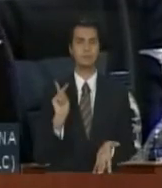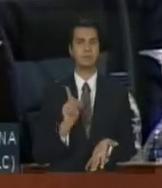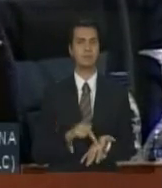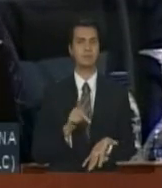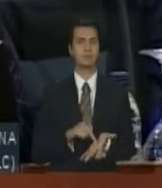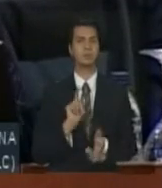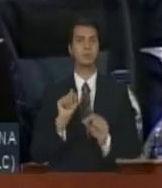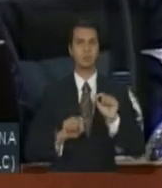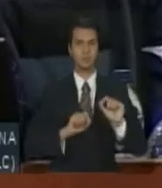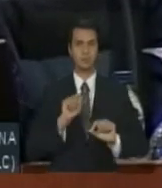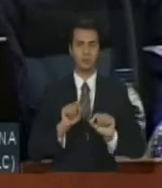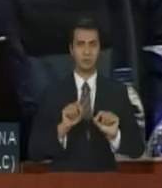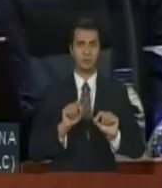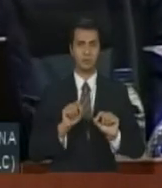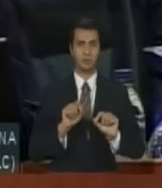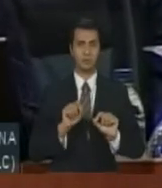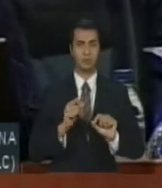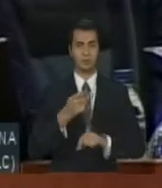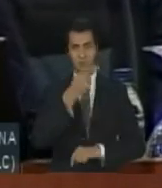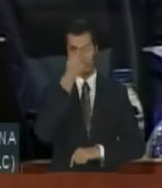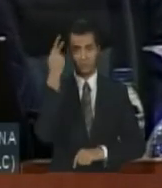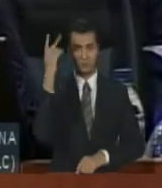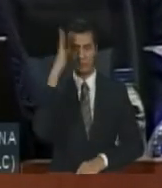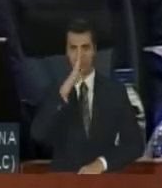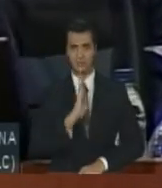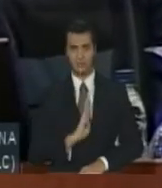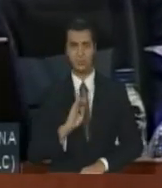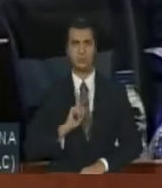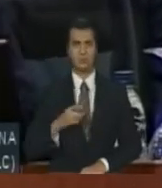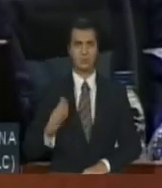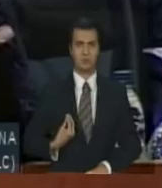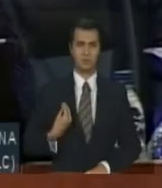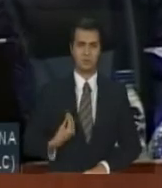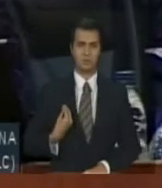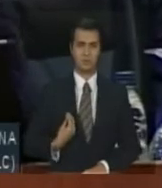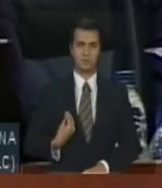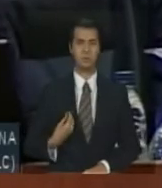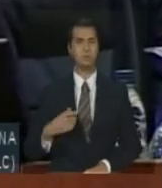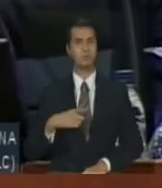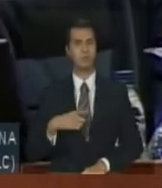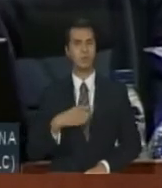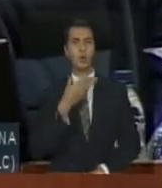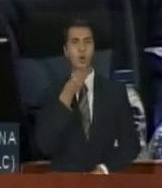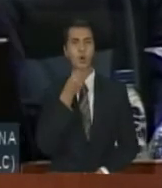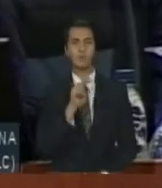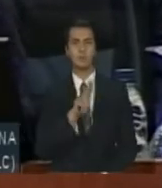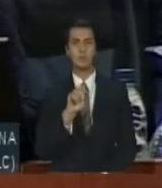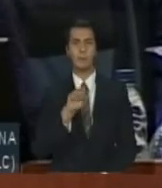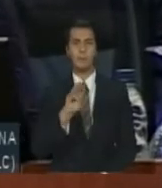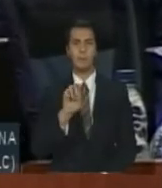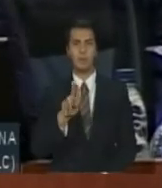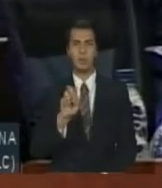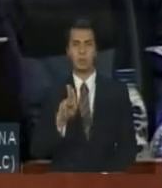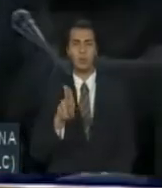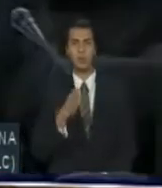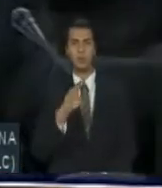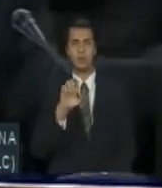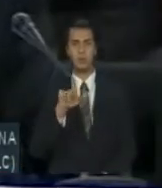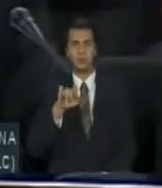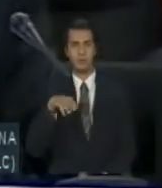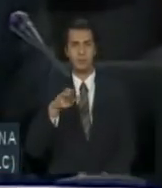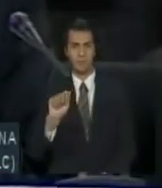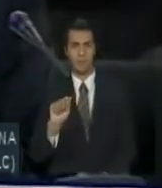brasileiros participaram, como é o caso do tão lembrado Abreu e Lima, desse processo